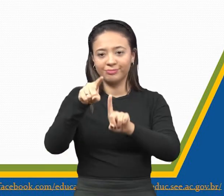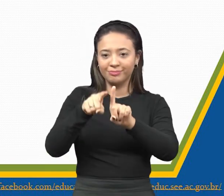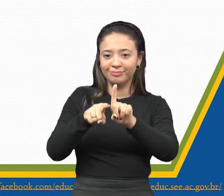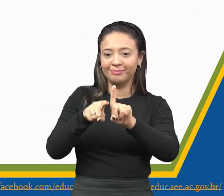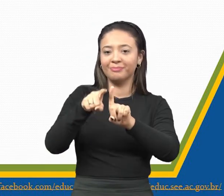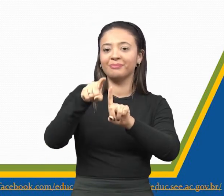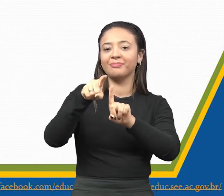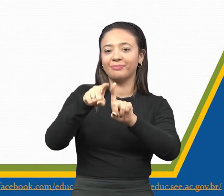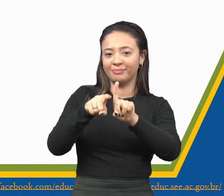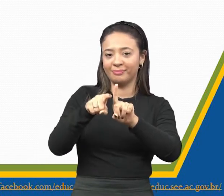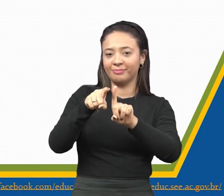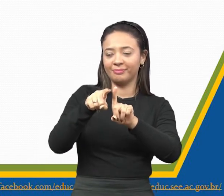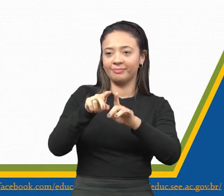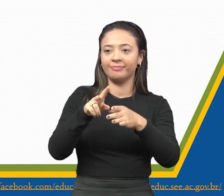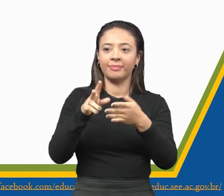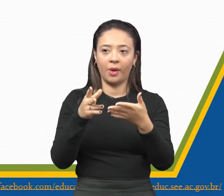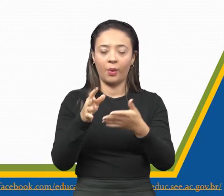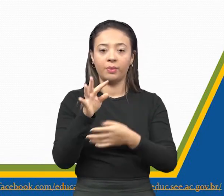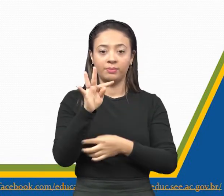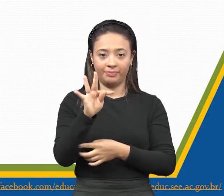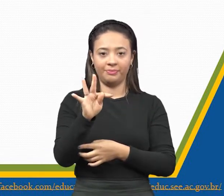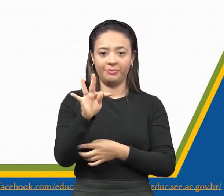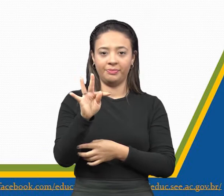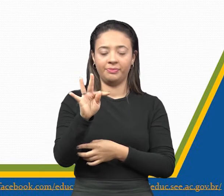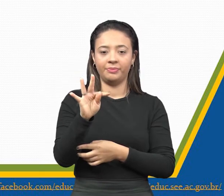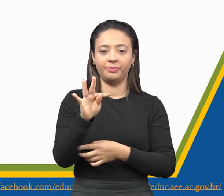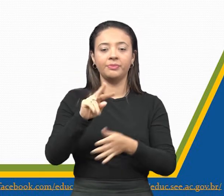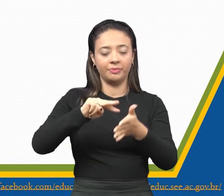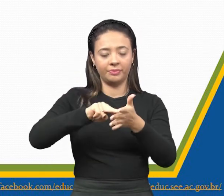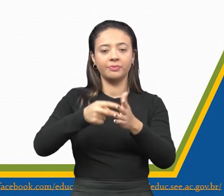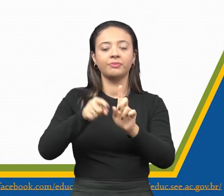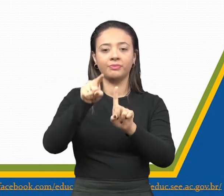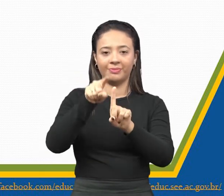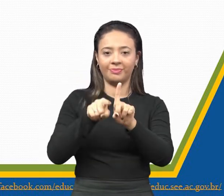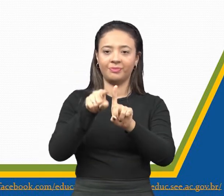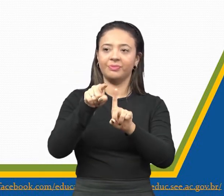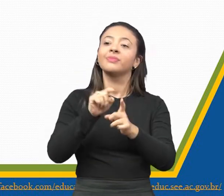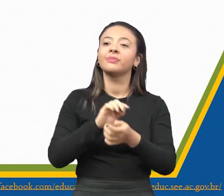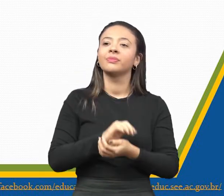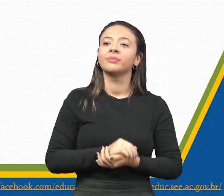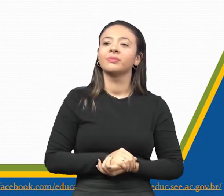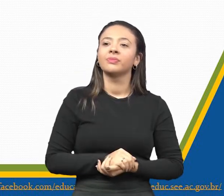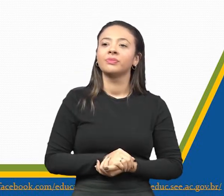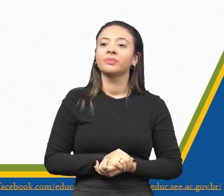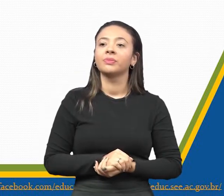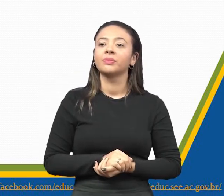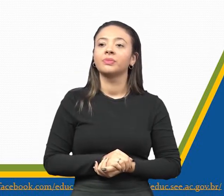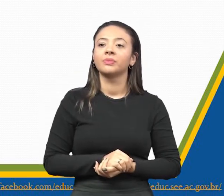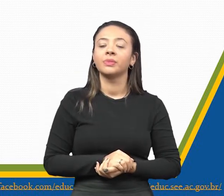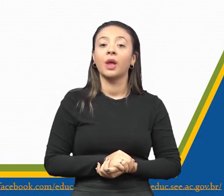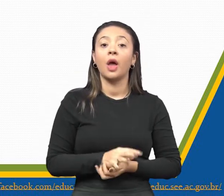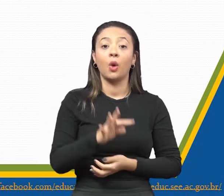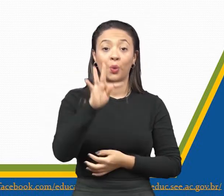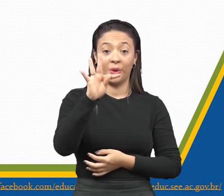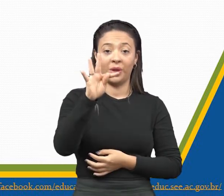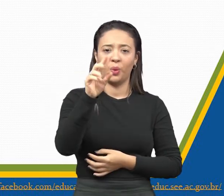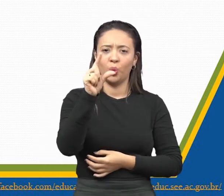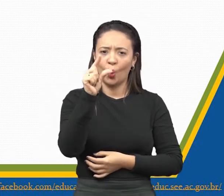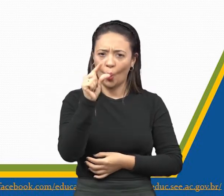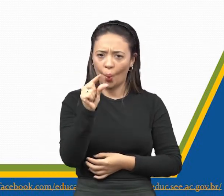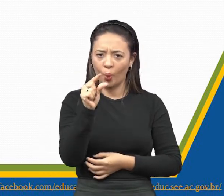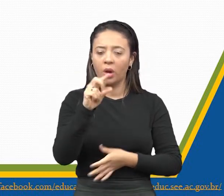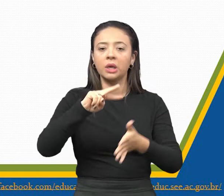T maiúsculo, eu estou me referindo à temperatura. E o tempo, nós vamos chamar